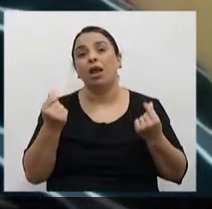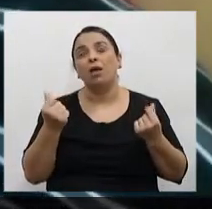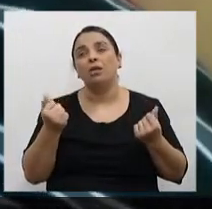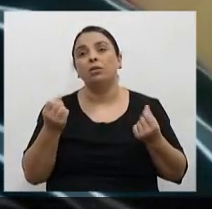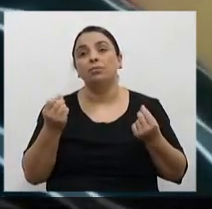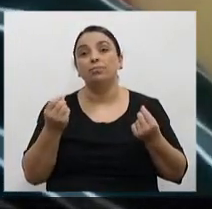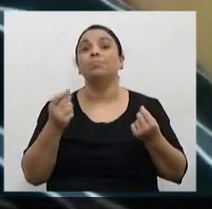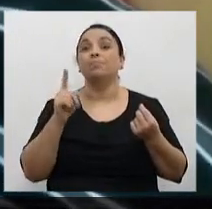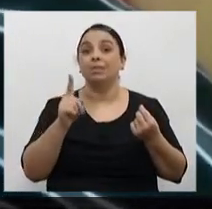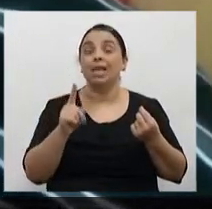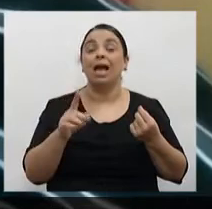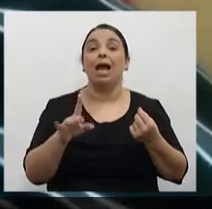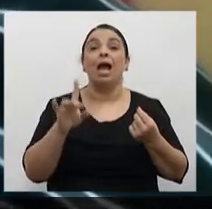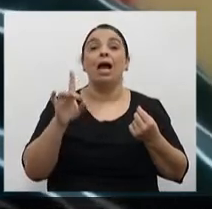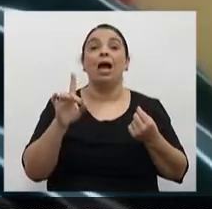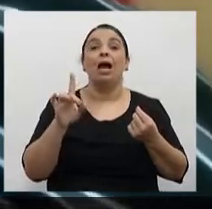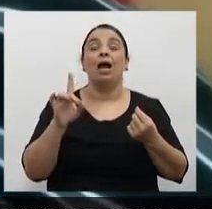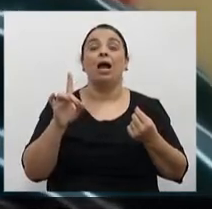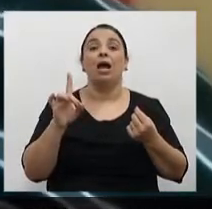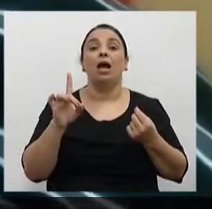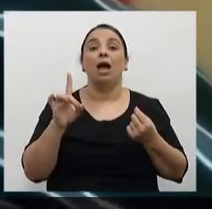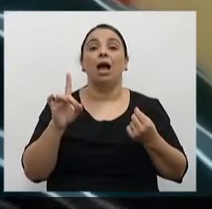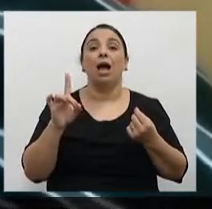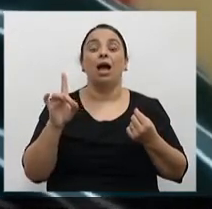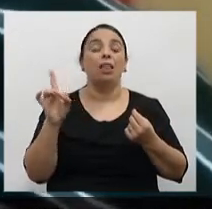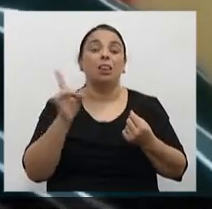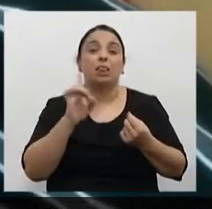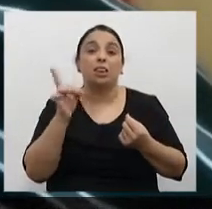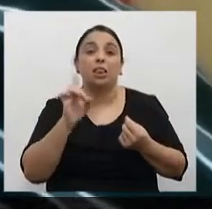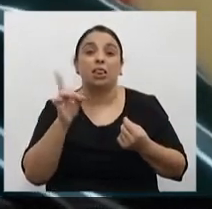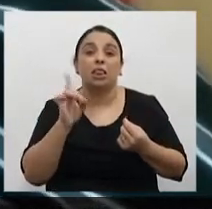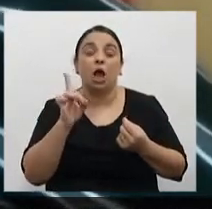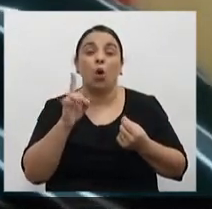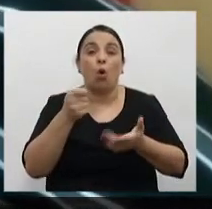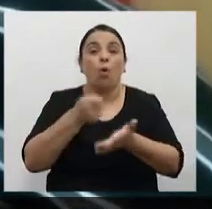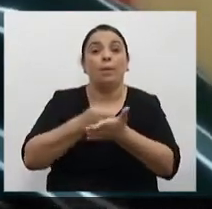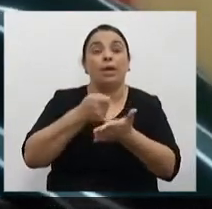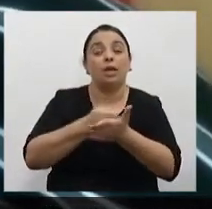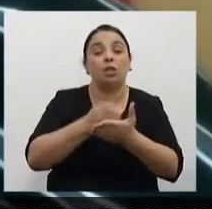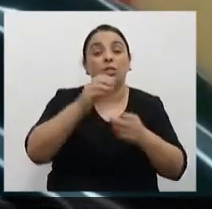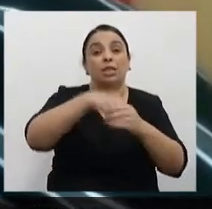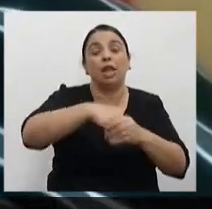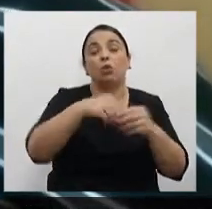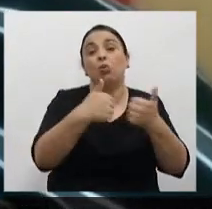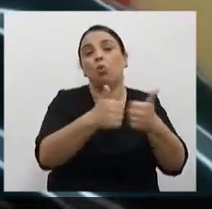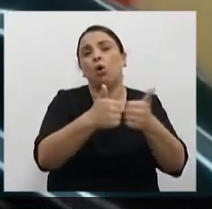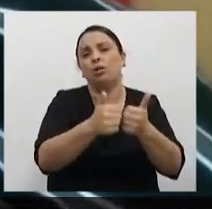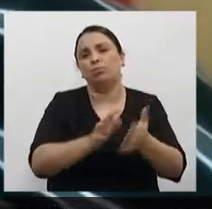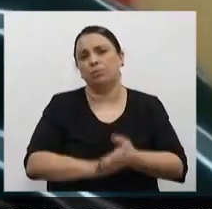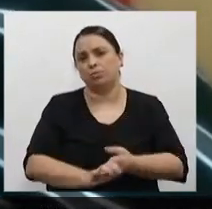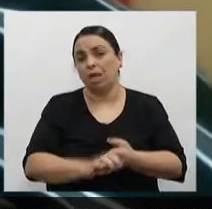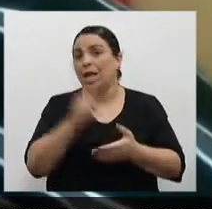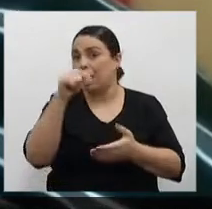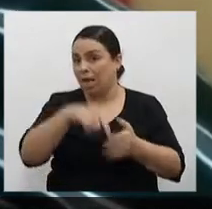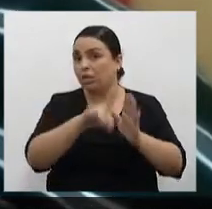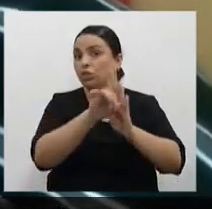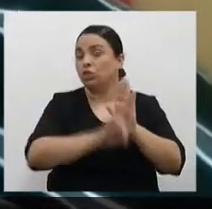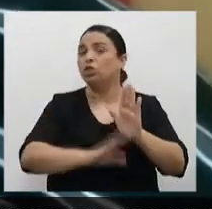a não obrigatoriedade de ônibus. Esse direito foi postergado, ele fazia parte do